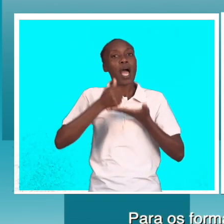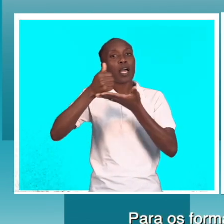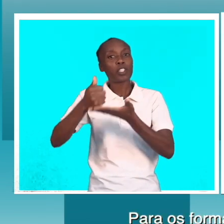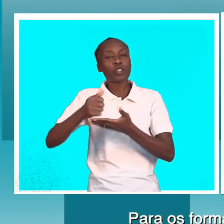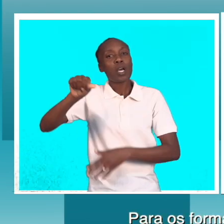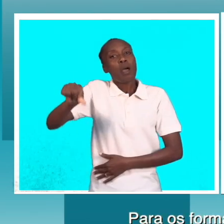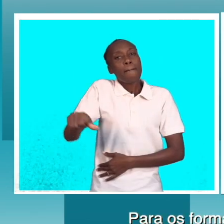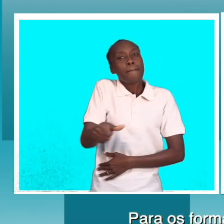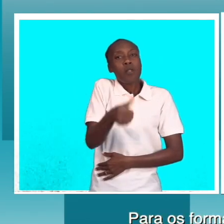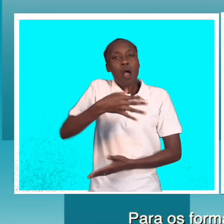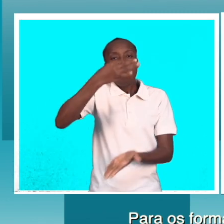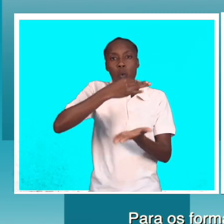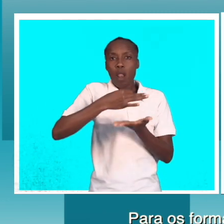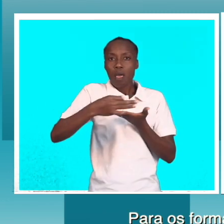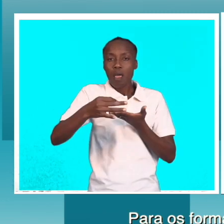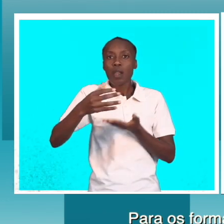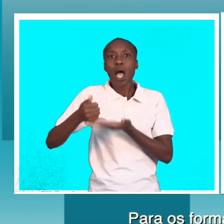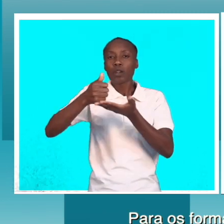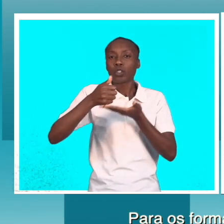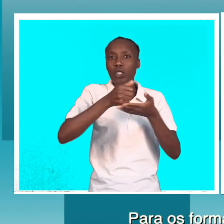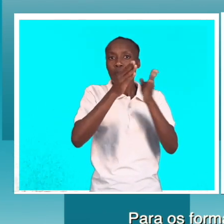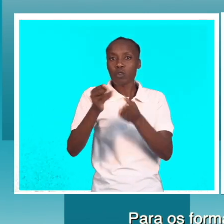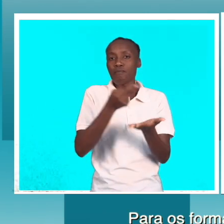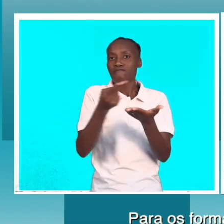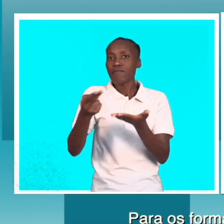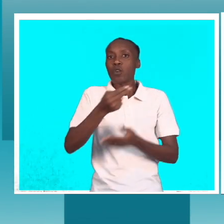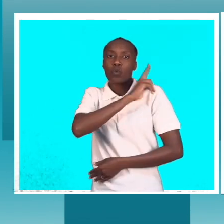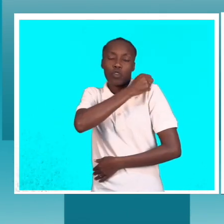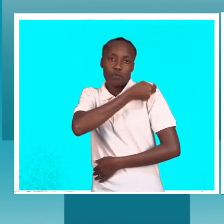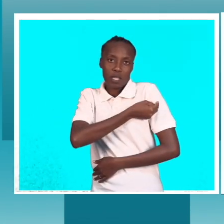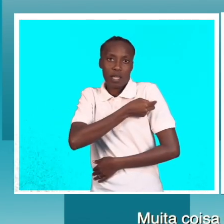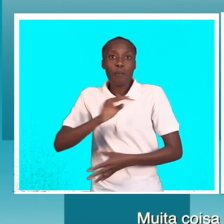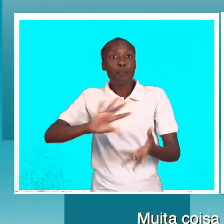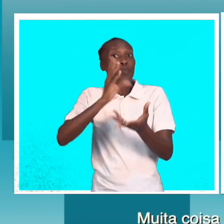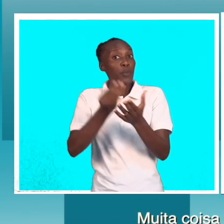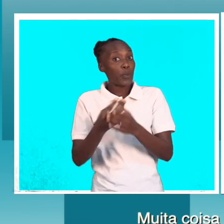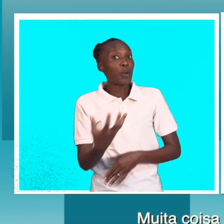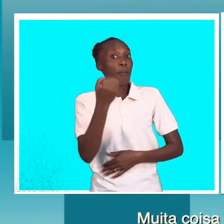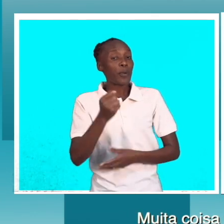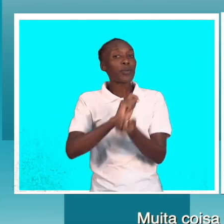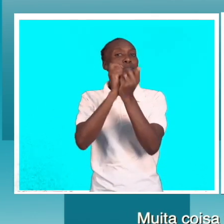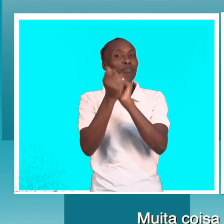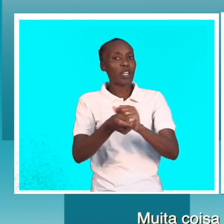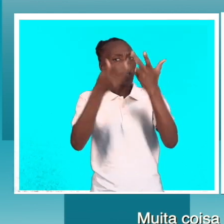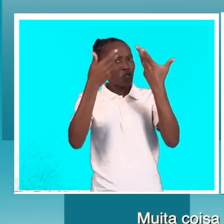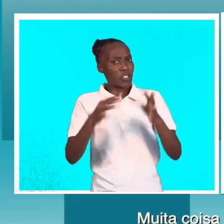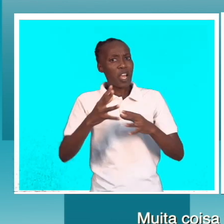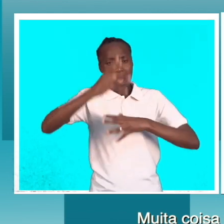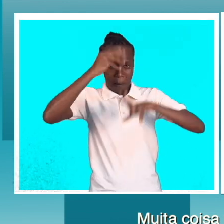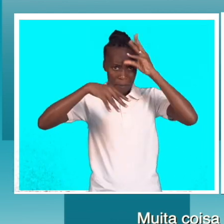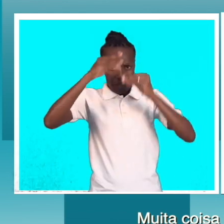vai ajudar a melhorar a qualidade de atendimento dos pacientes. Todas as coisas vão mudar porque nós